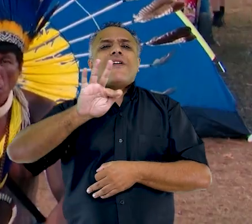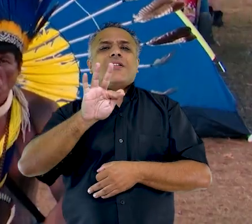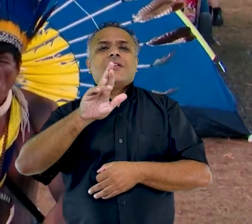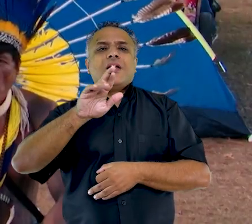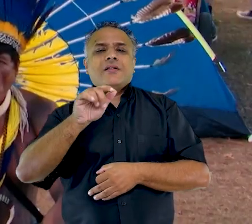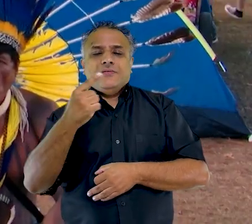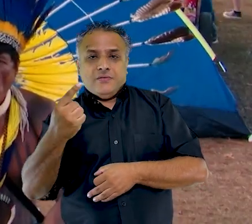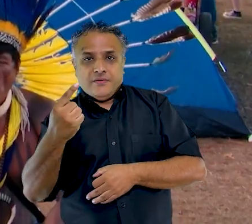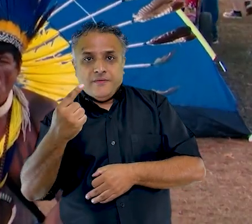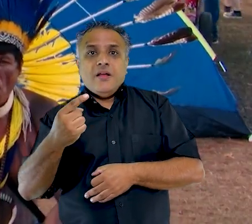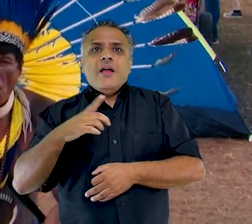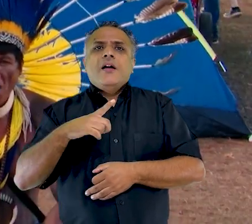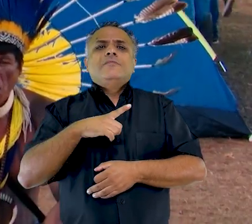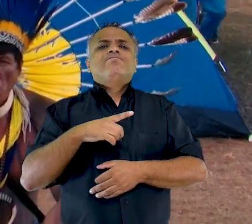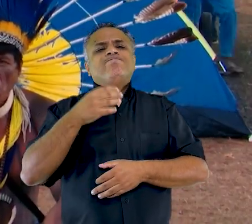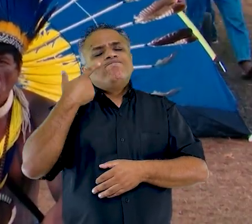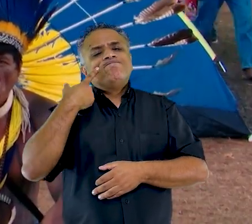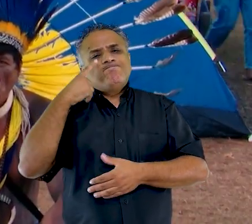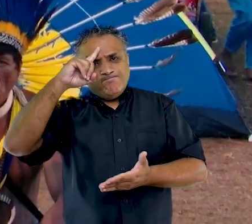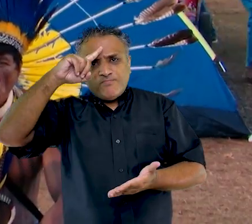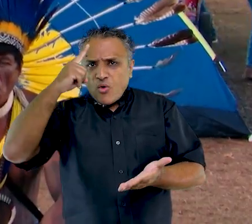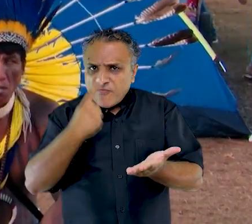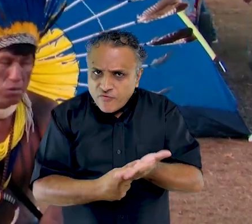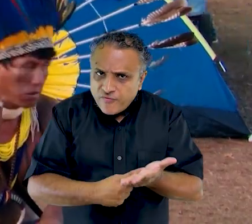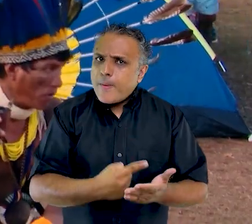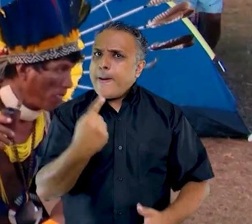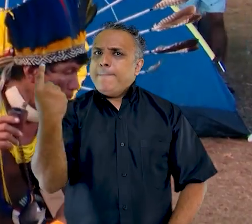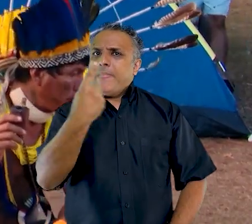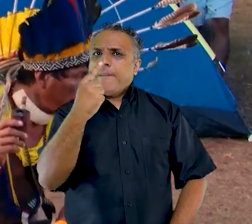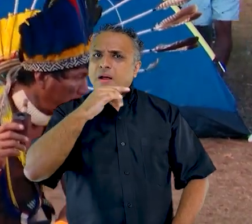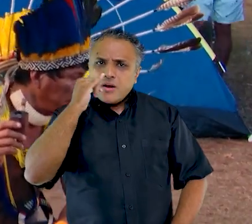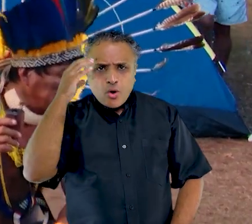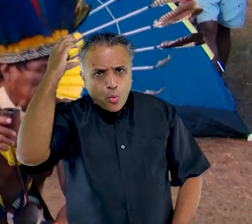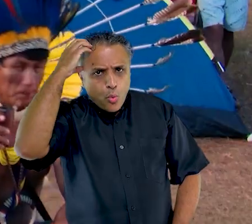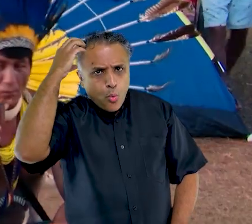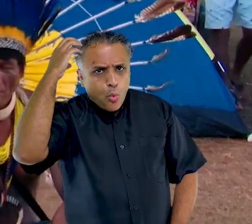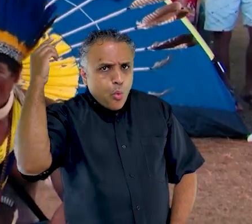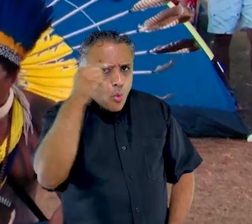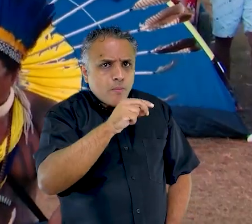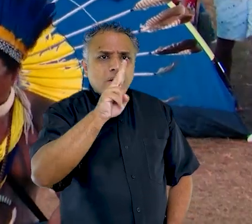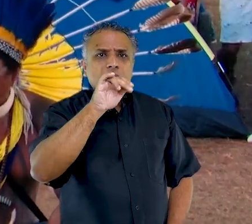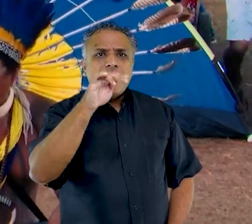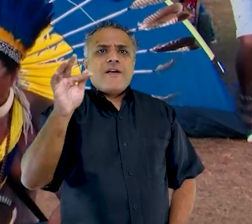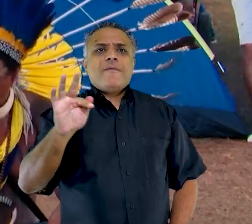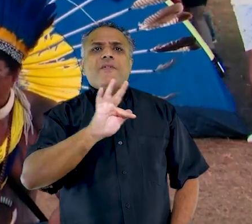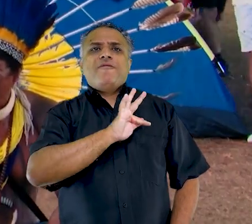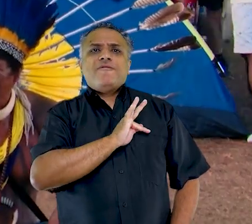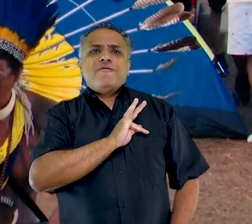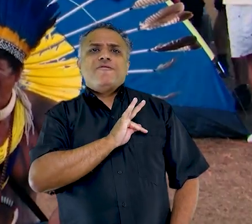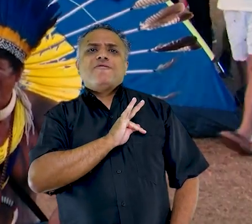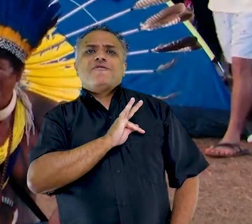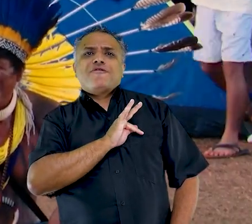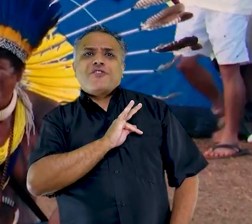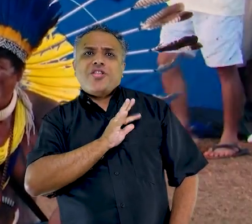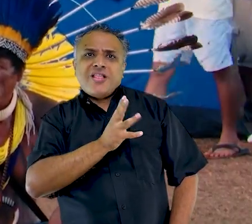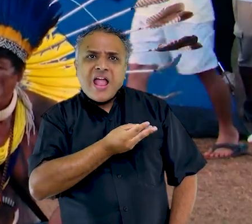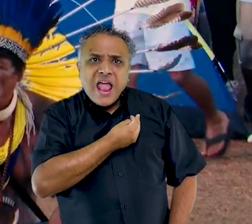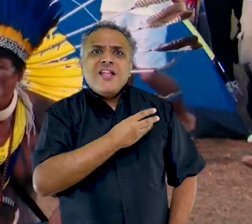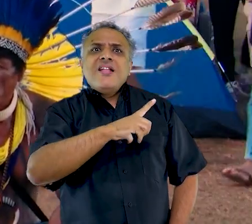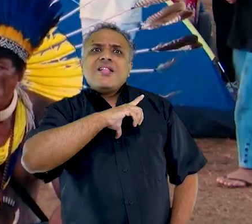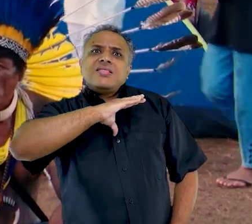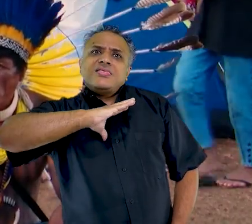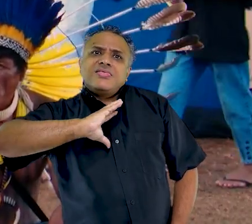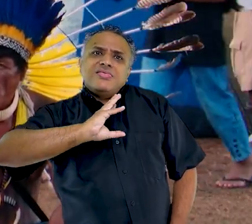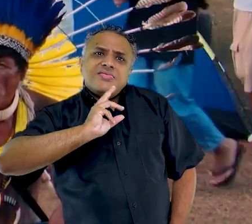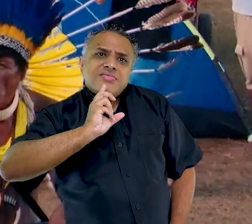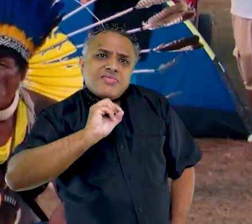A Corte confirmou a decisão de primeira instância, condenando a União e a FUNAI ao pagamento de R$10 milhões por danos